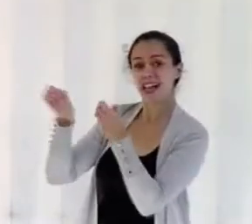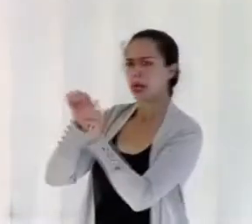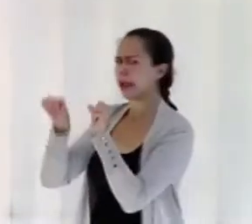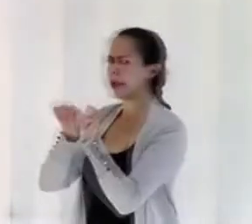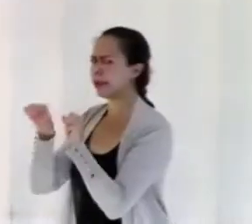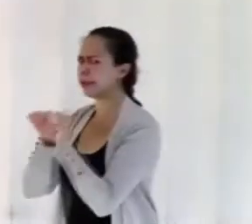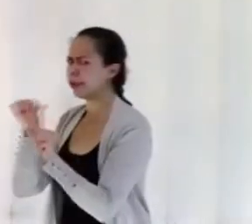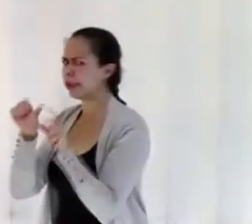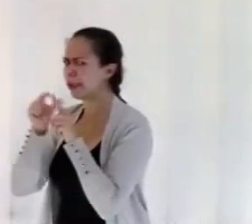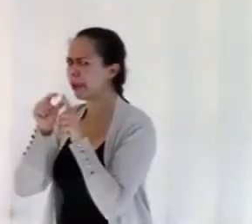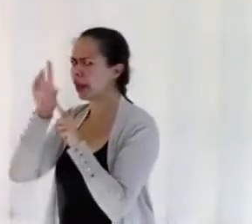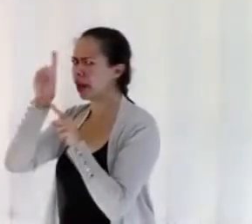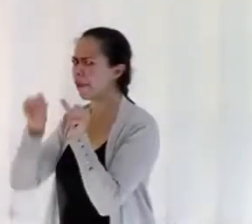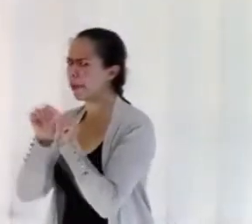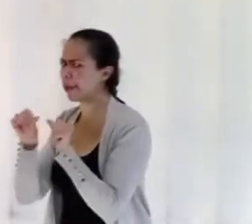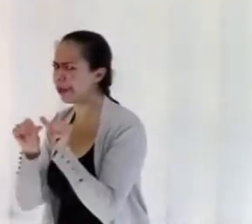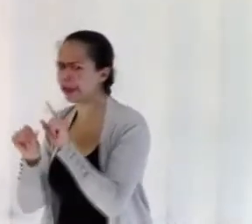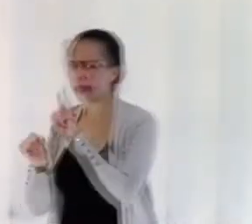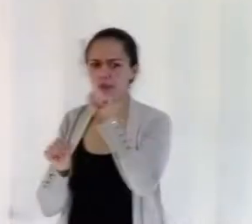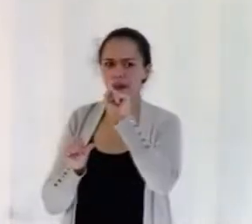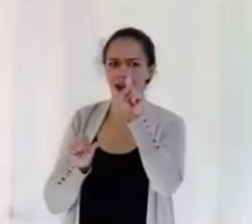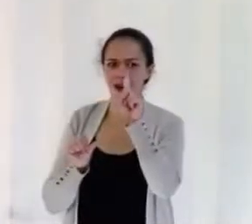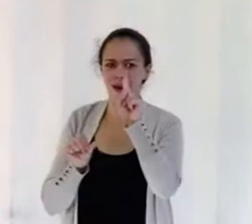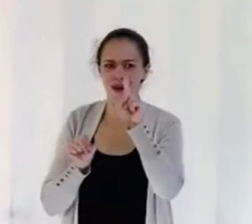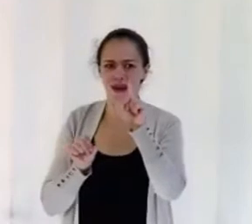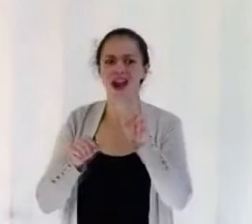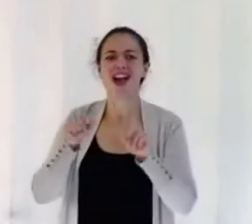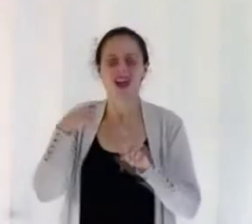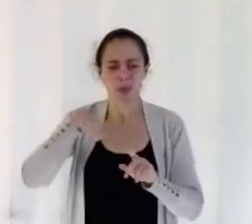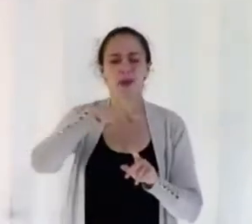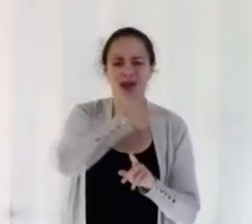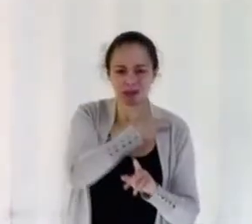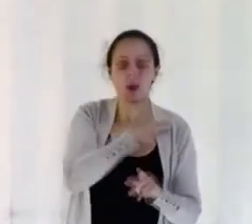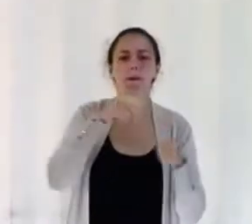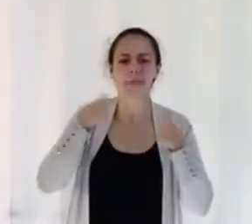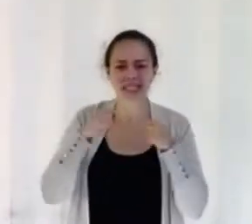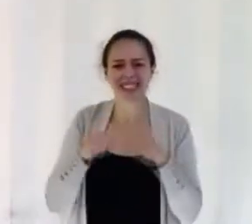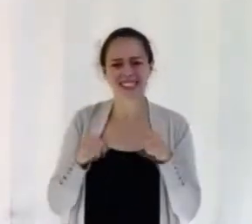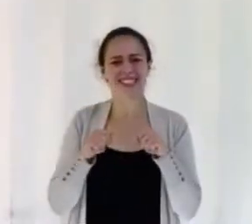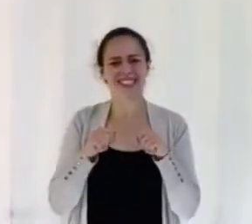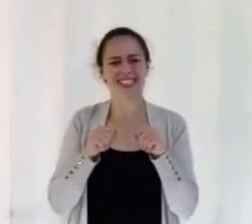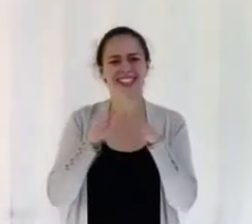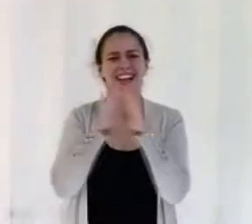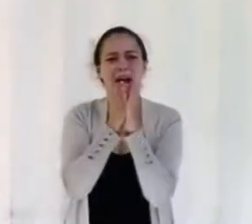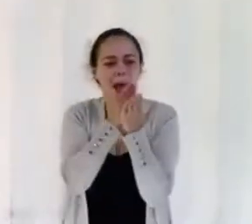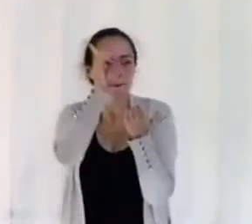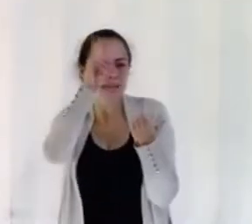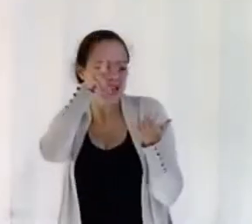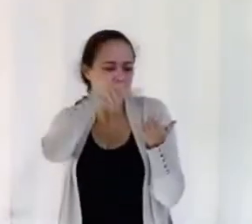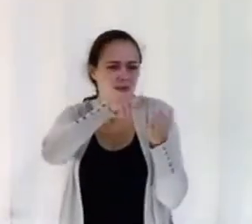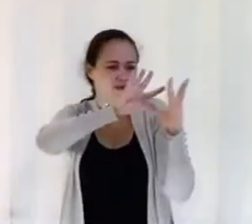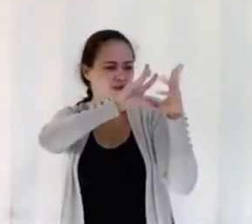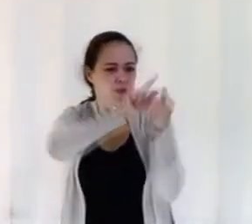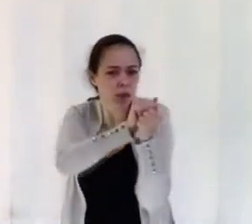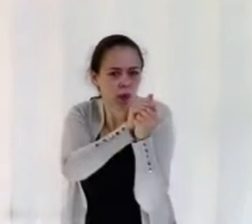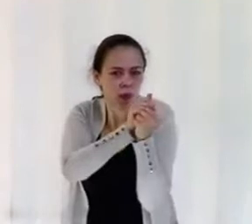crente seja capacitado a enxergar biblicamente todas as coisas. O pastor não só prega a palavra,